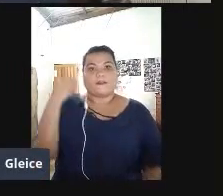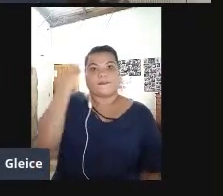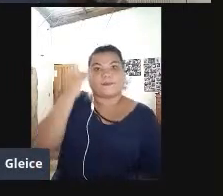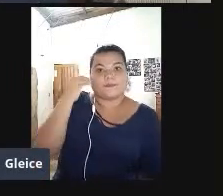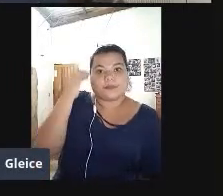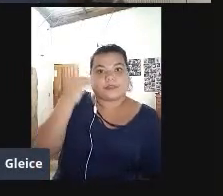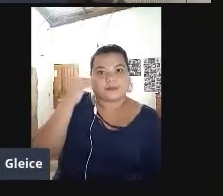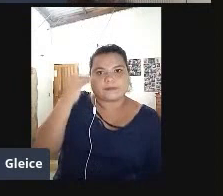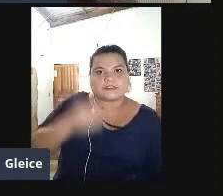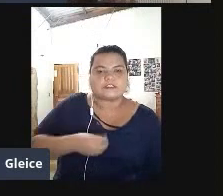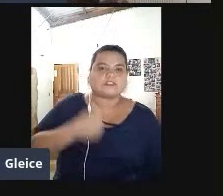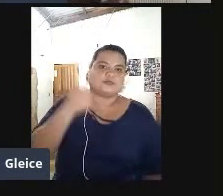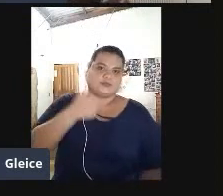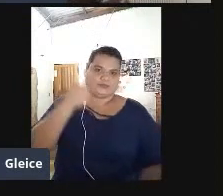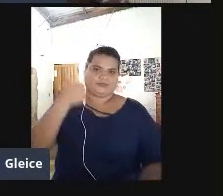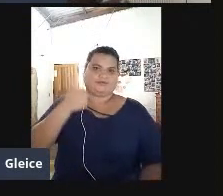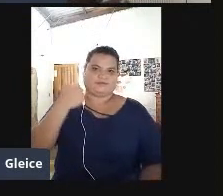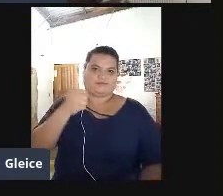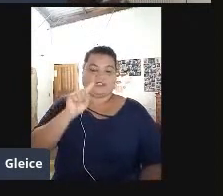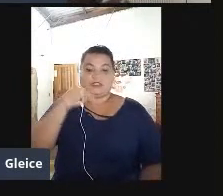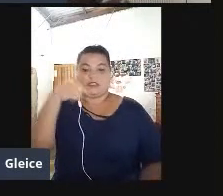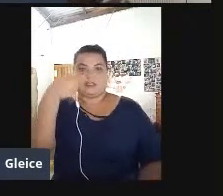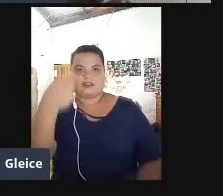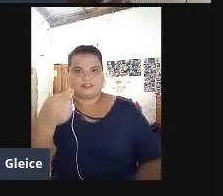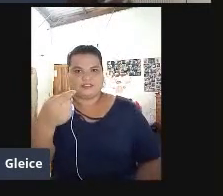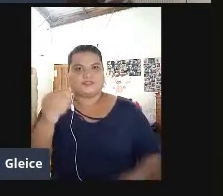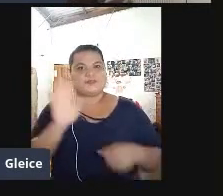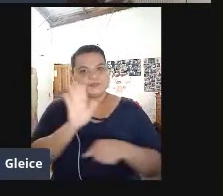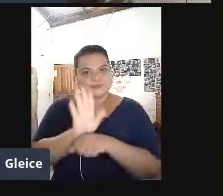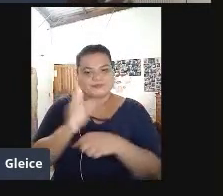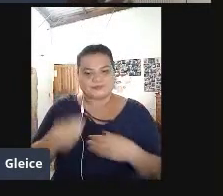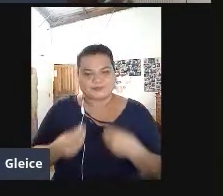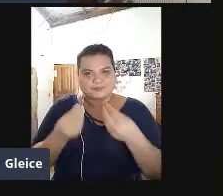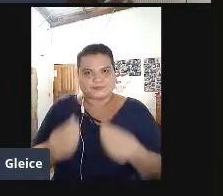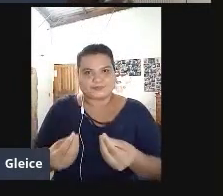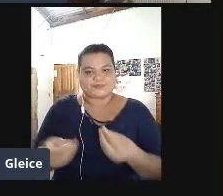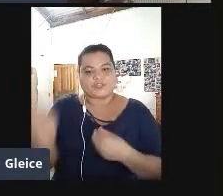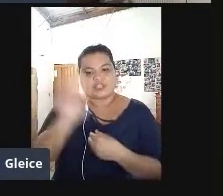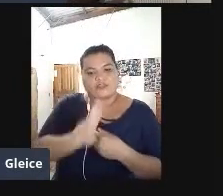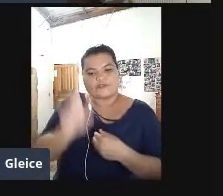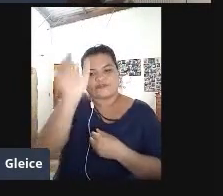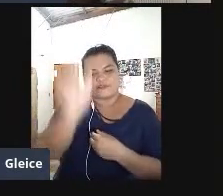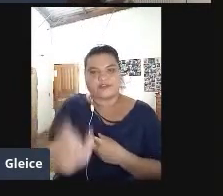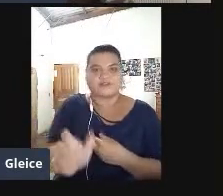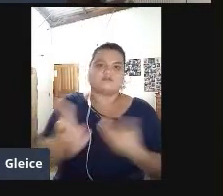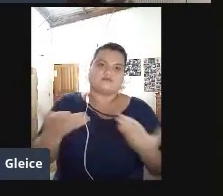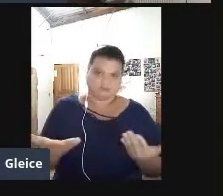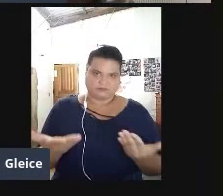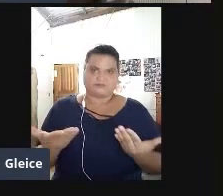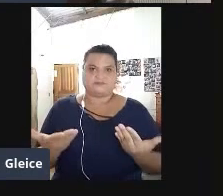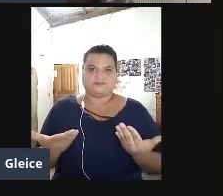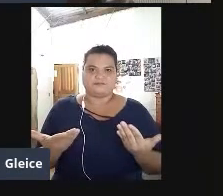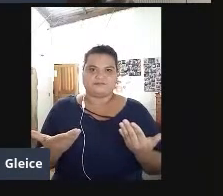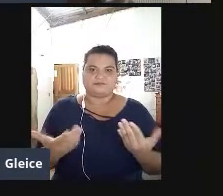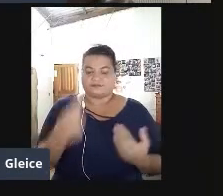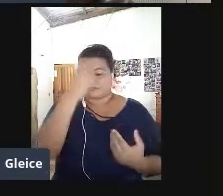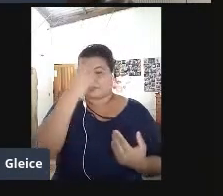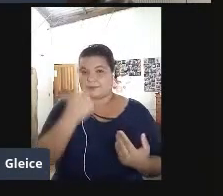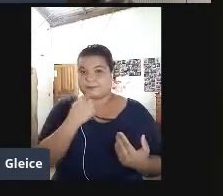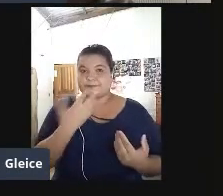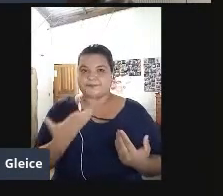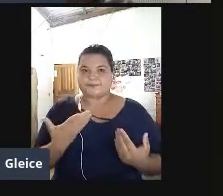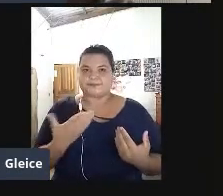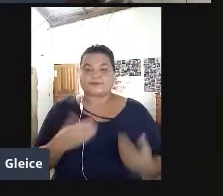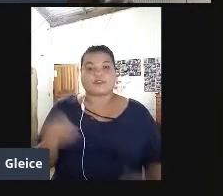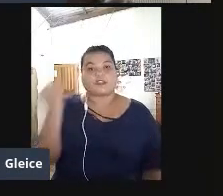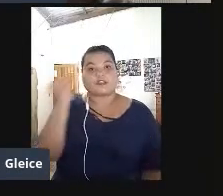técnicas assertivas e que já foram comprovadas que deram resultado com públicos parecidos. Nessa imagem específica, a gente estava testando o